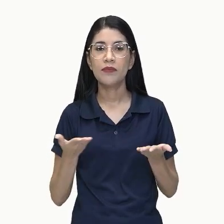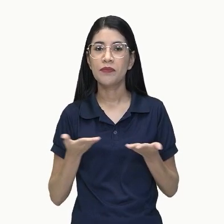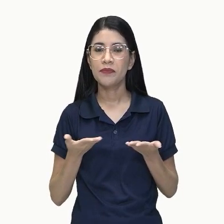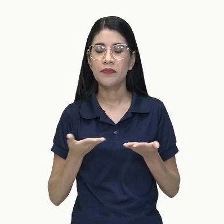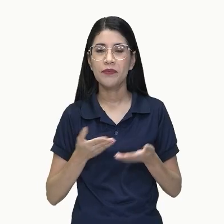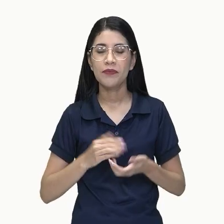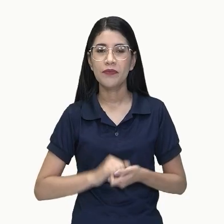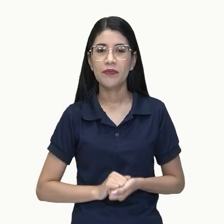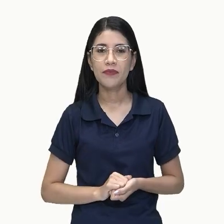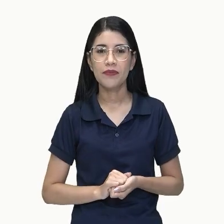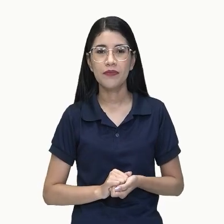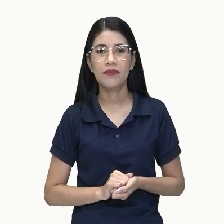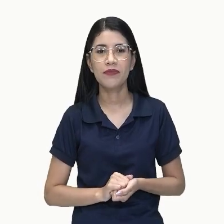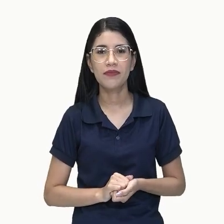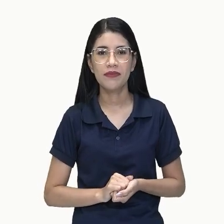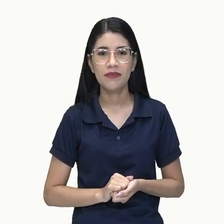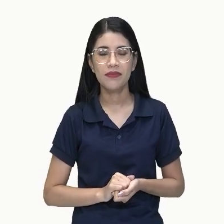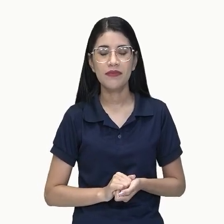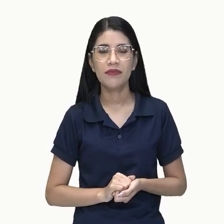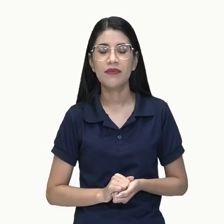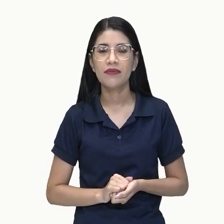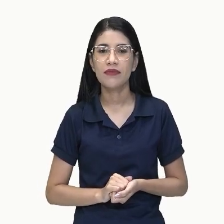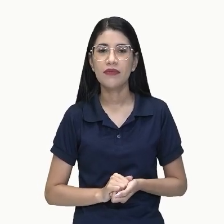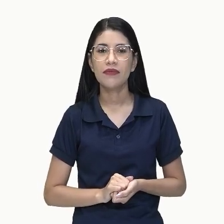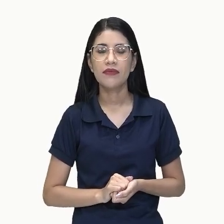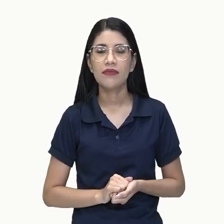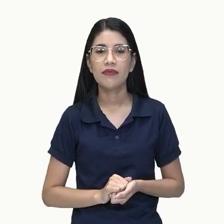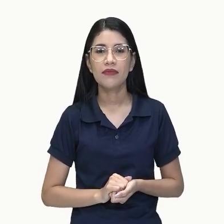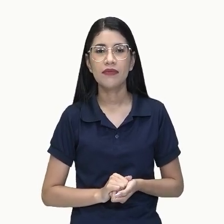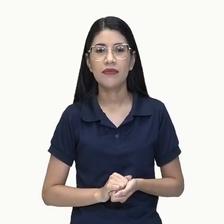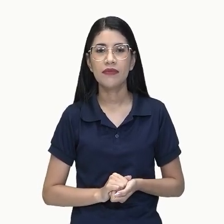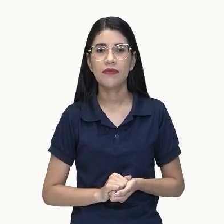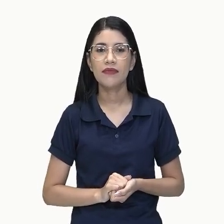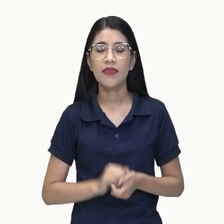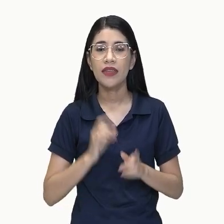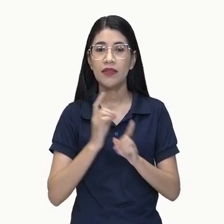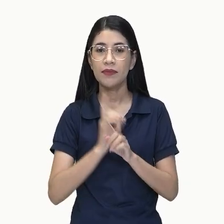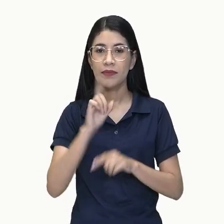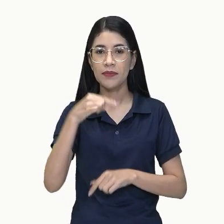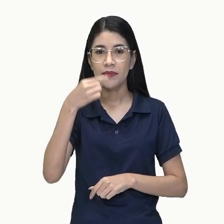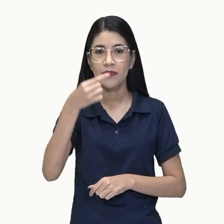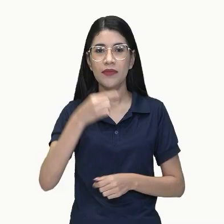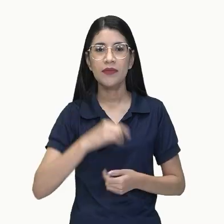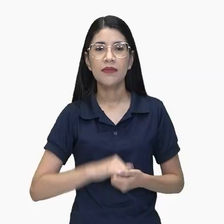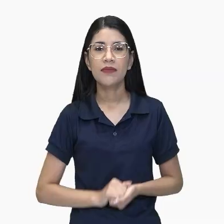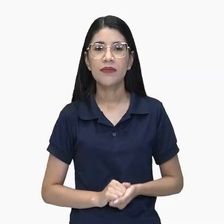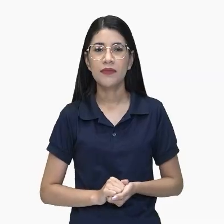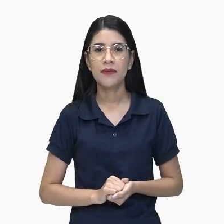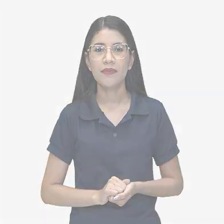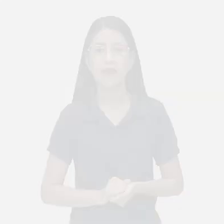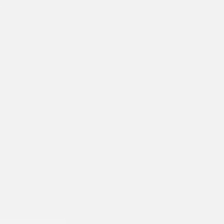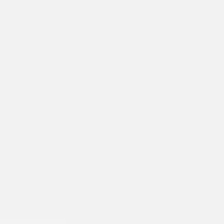tenham gostado, né, da aula de hoje. E até mais. Tchau!